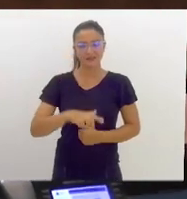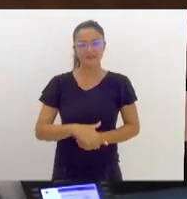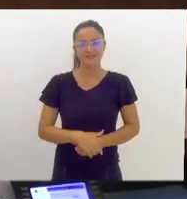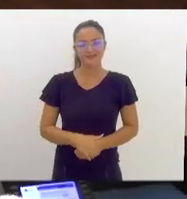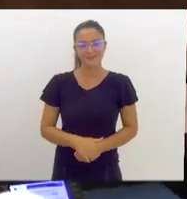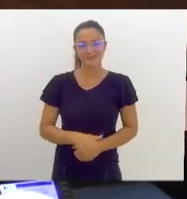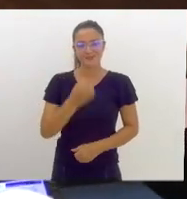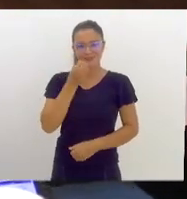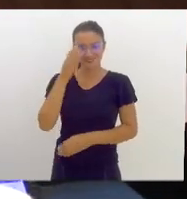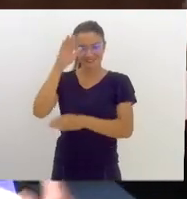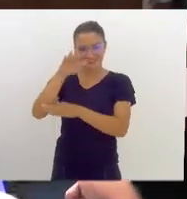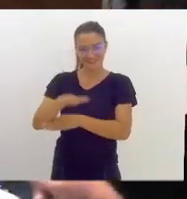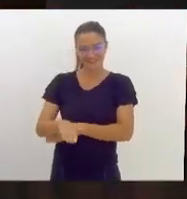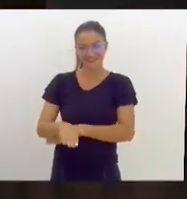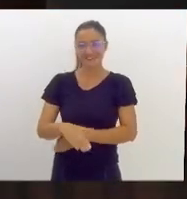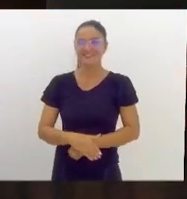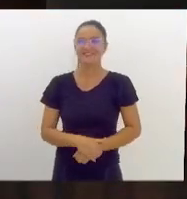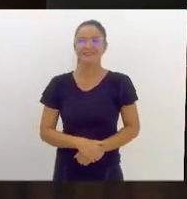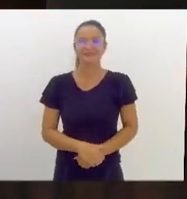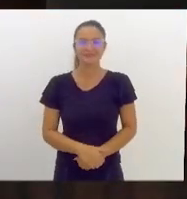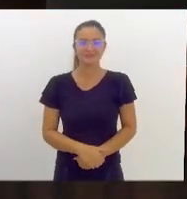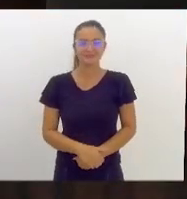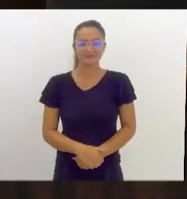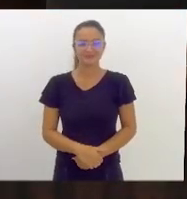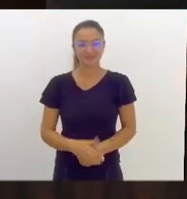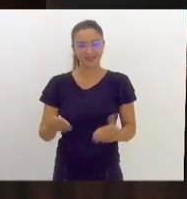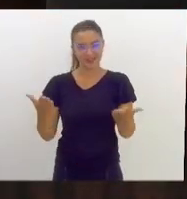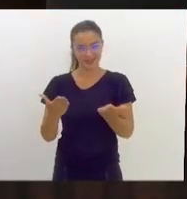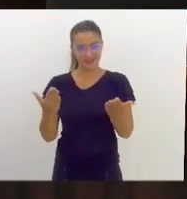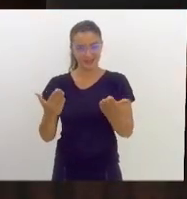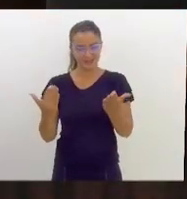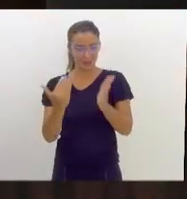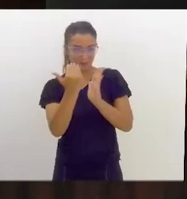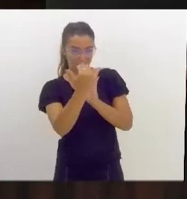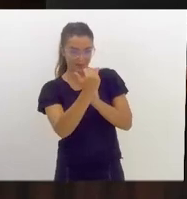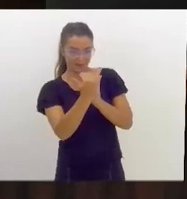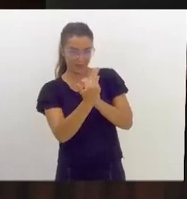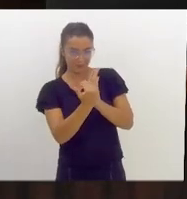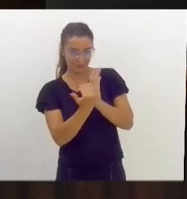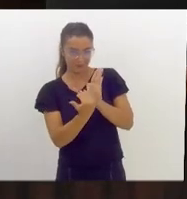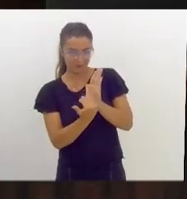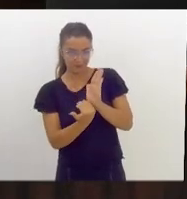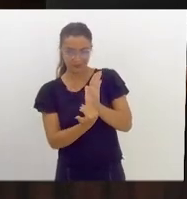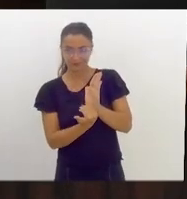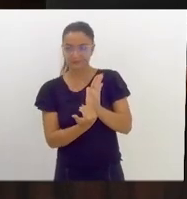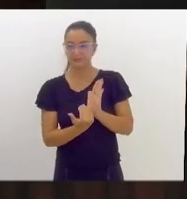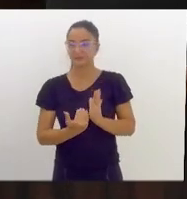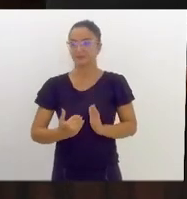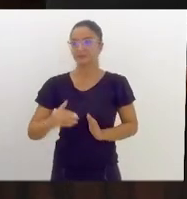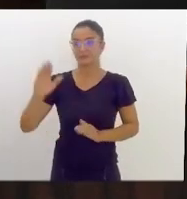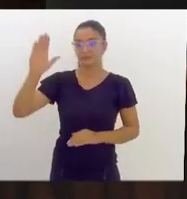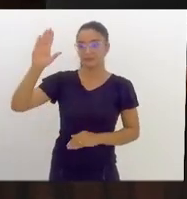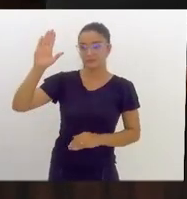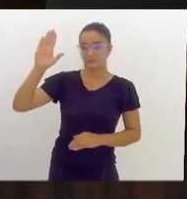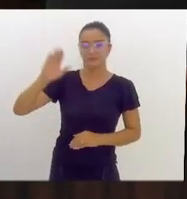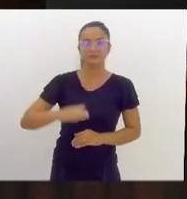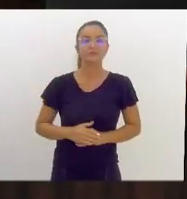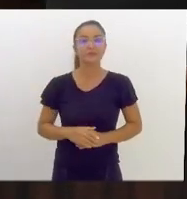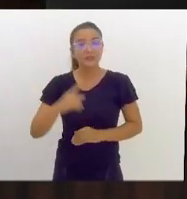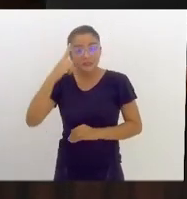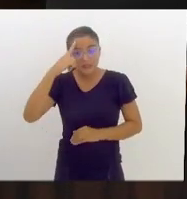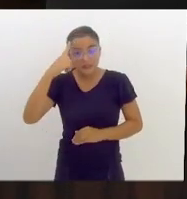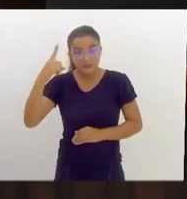tarde. Passa-se a ordem do dia. Só queria pedir a Vossa Excelência para